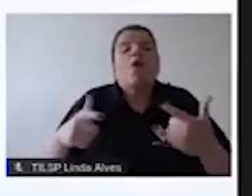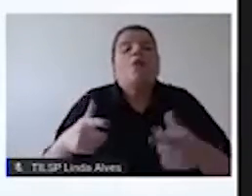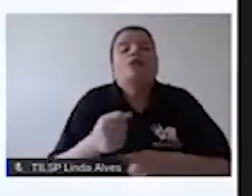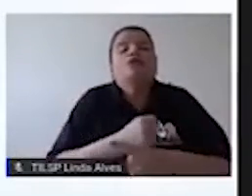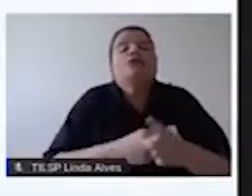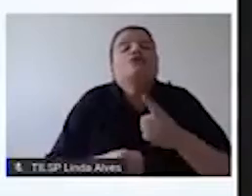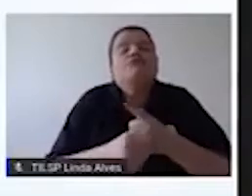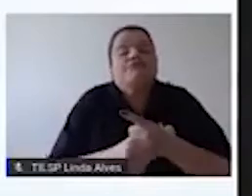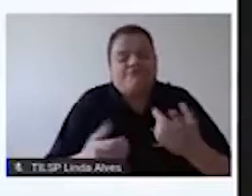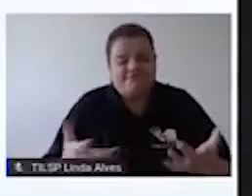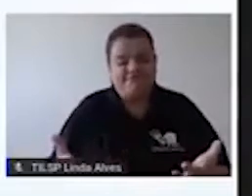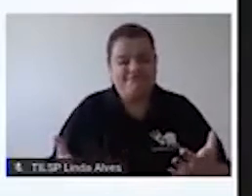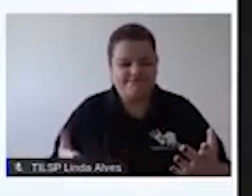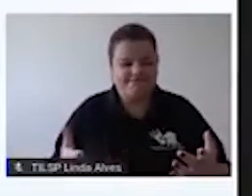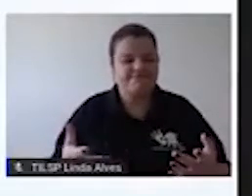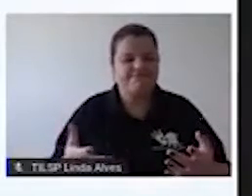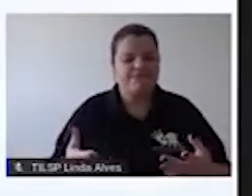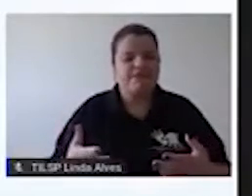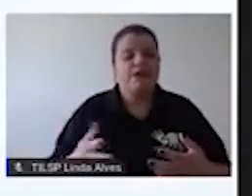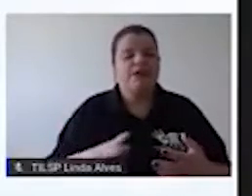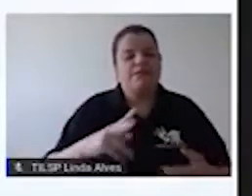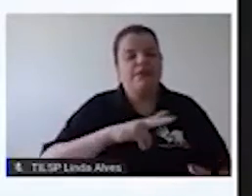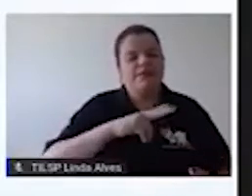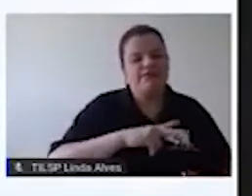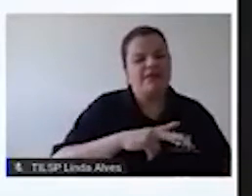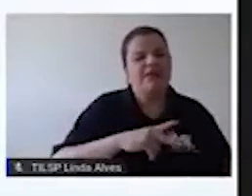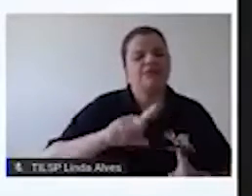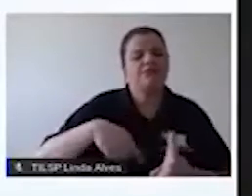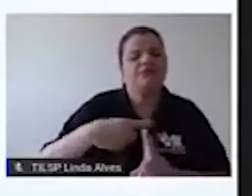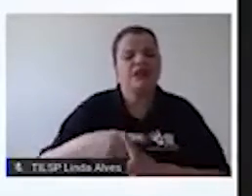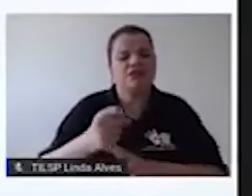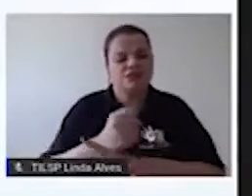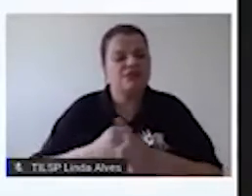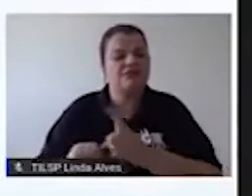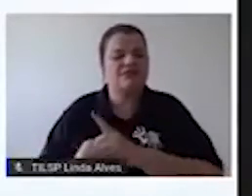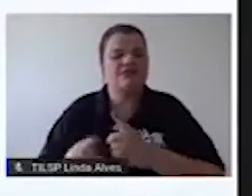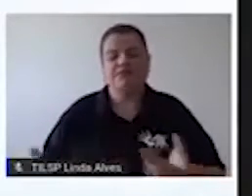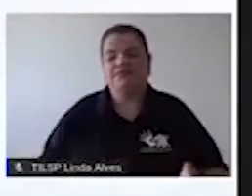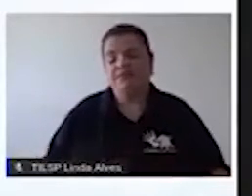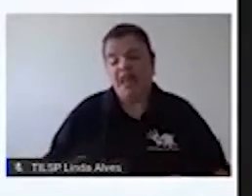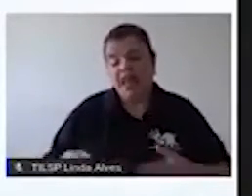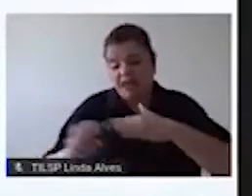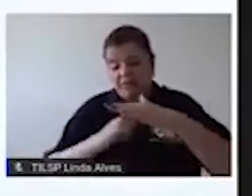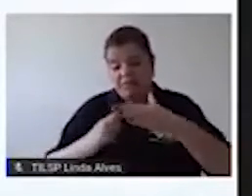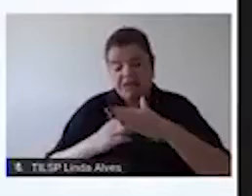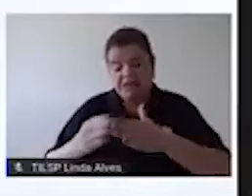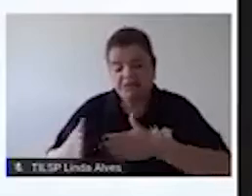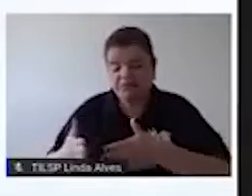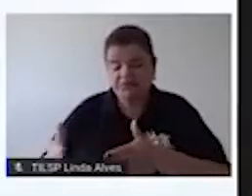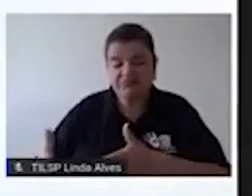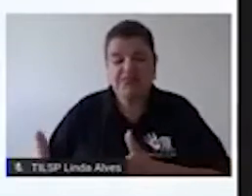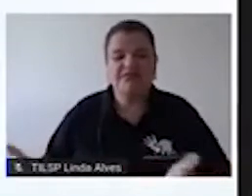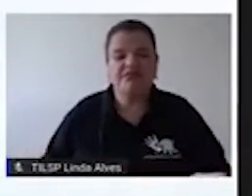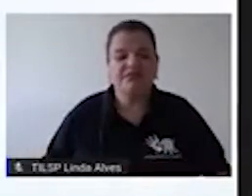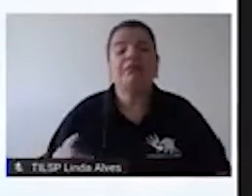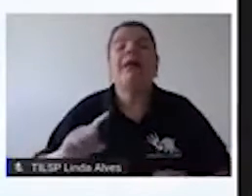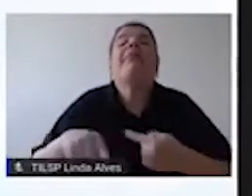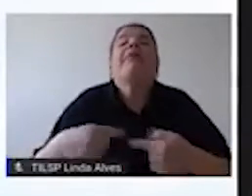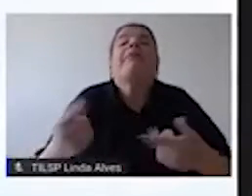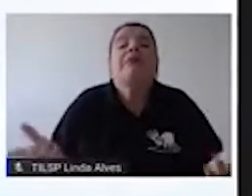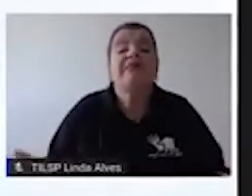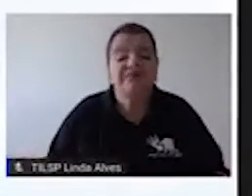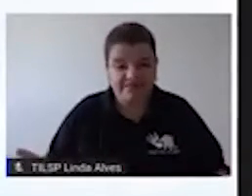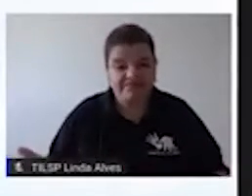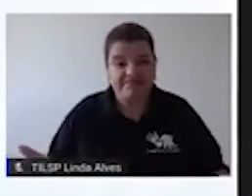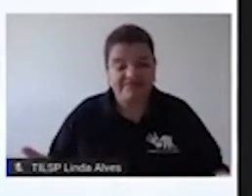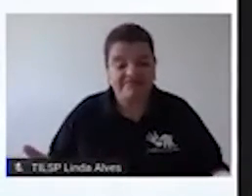sociais, né? E privados e sociais, porque a empresa tem um caminho, óbvio, e depois,